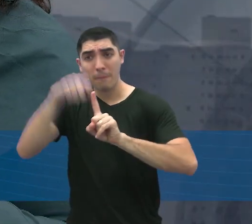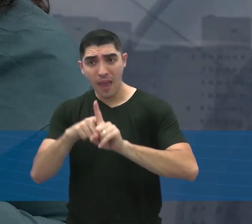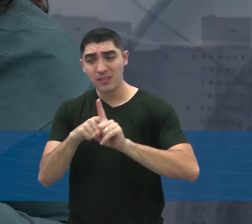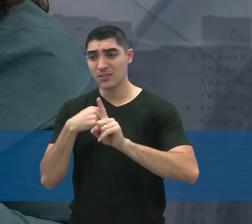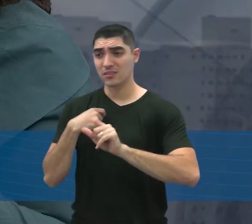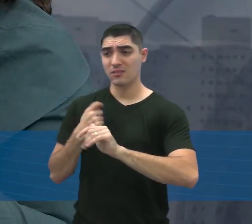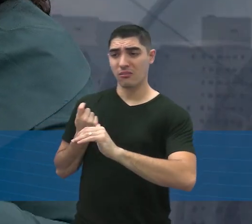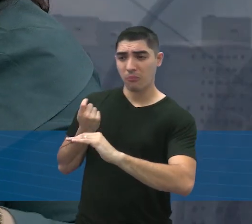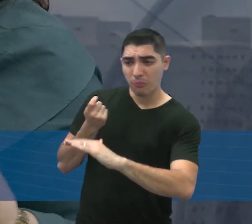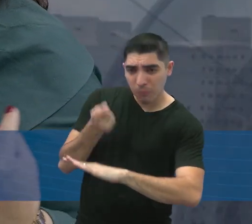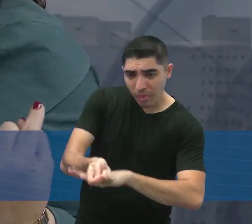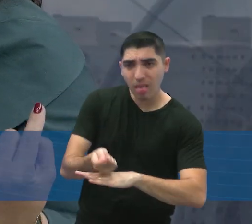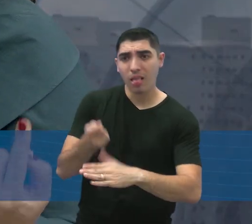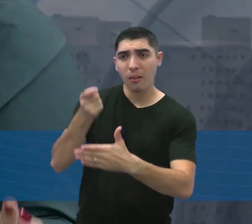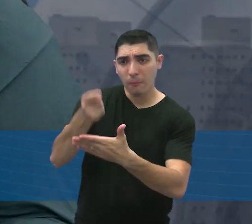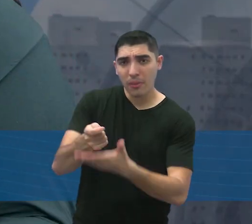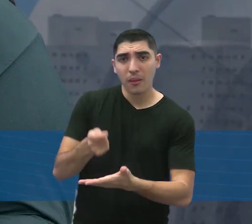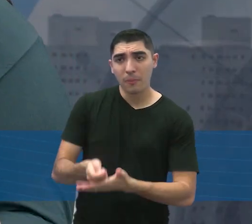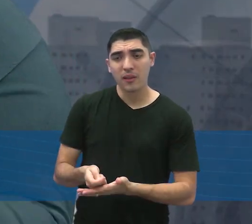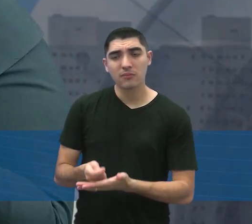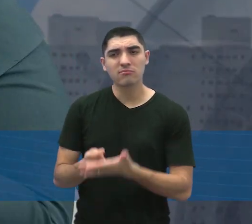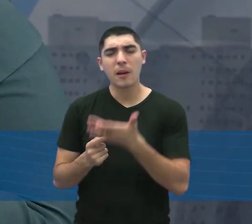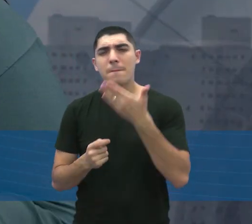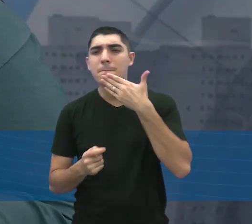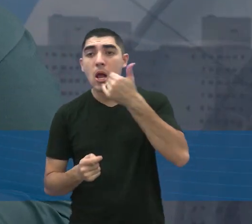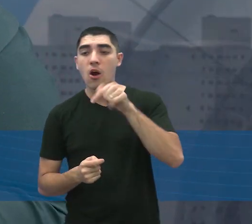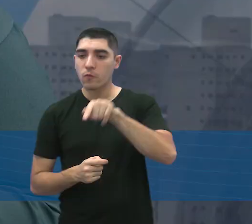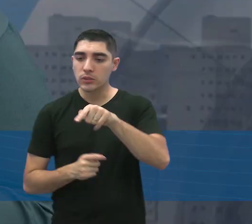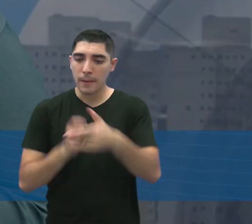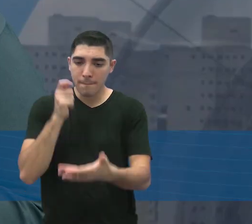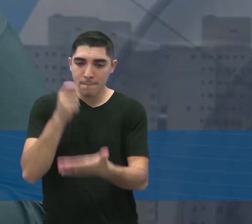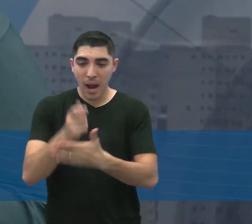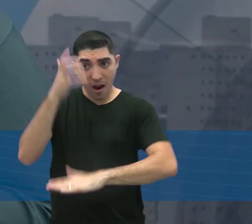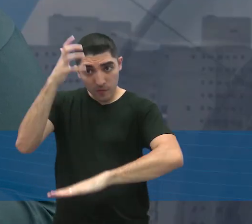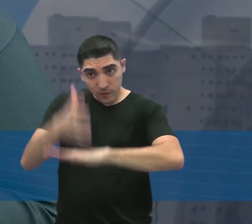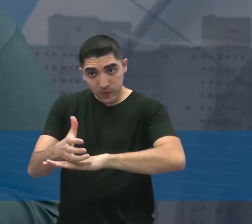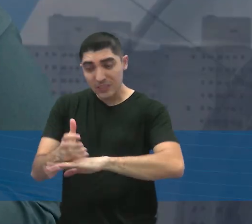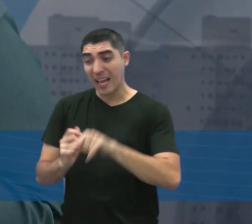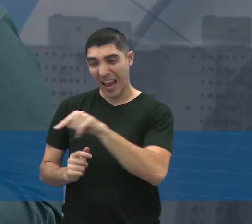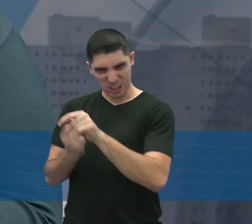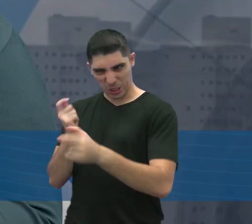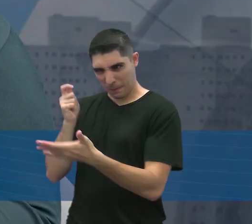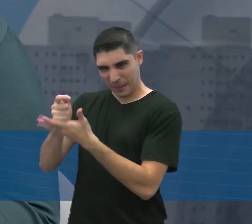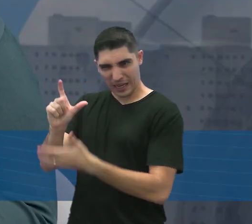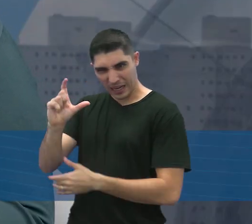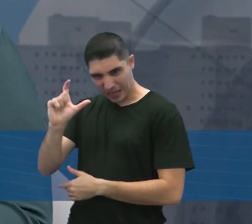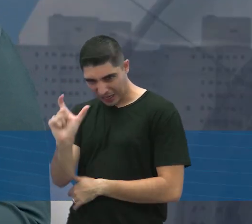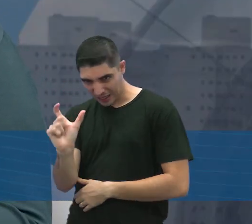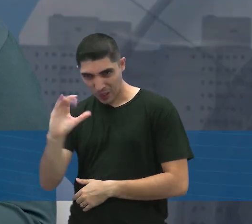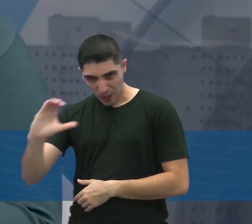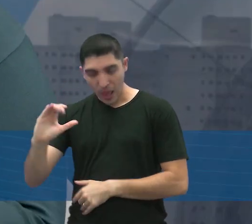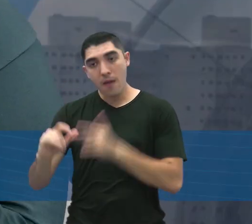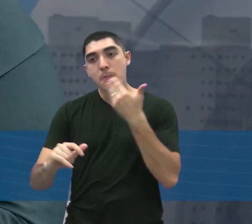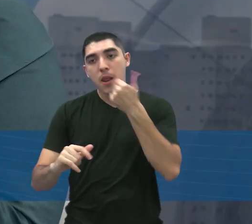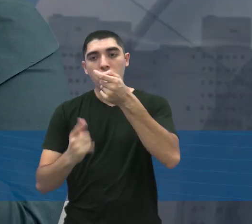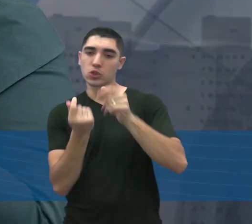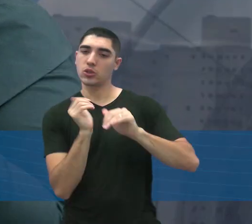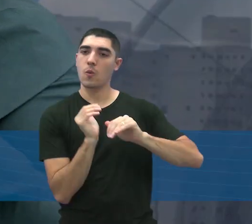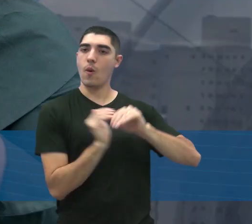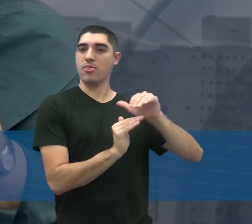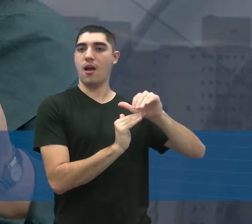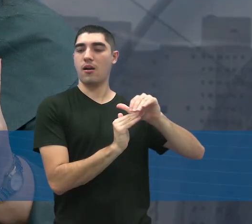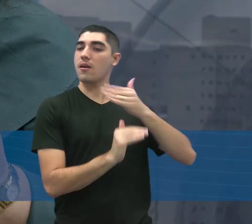que eu investiria eu gasto com outra coisa. Porque quando chega a data do vencimento da fatura, eu não tenho mais aquele orçamento. O